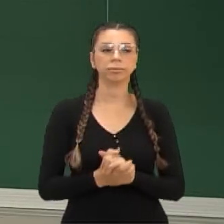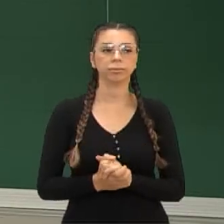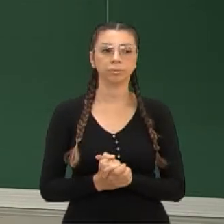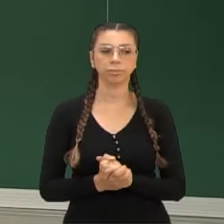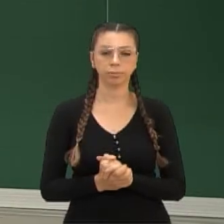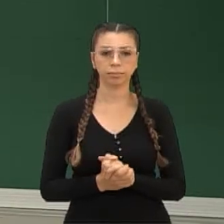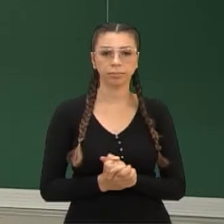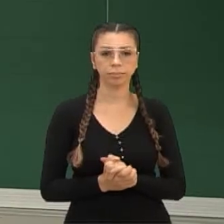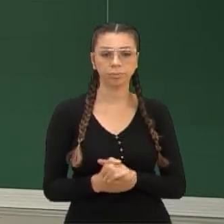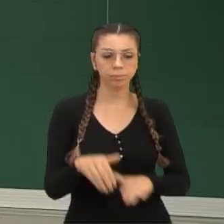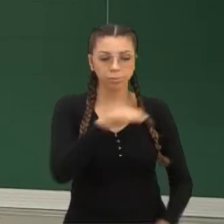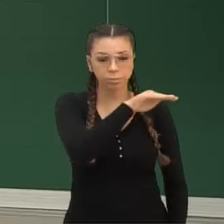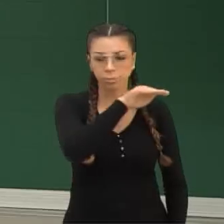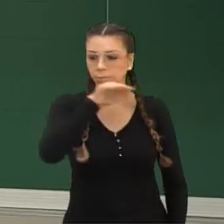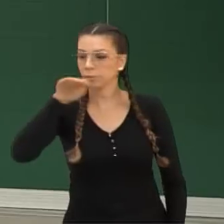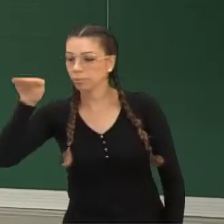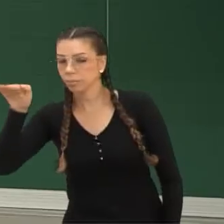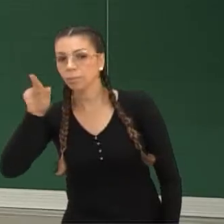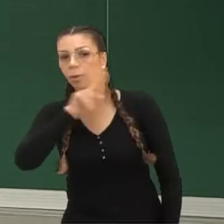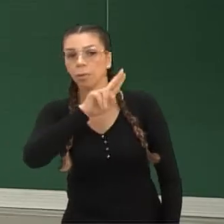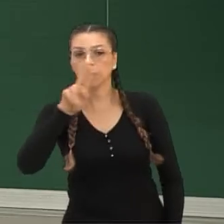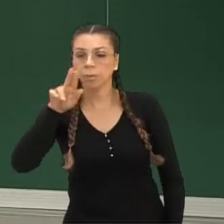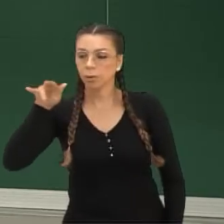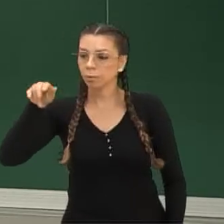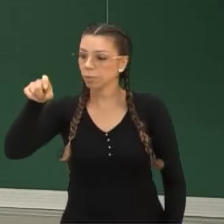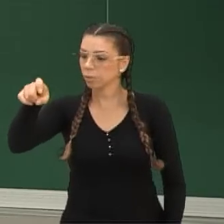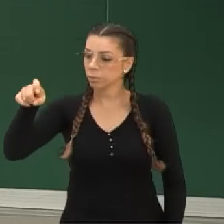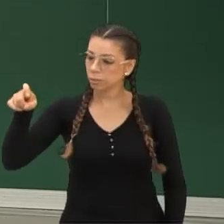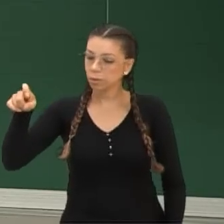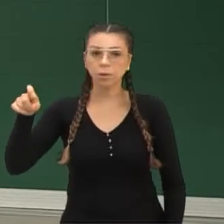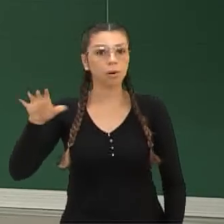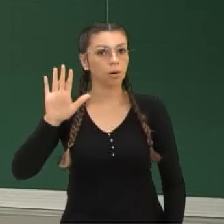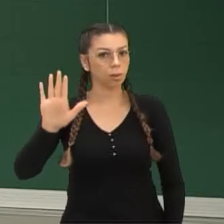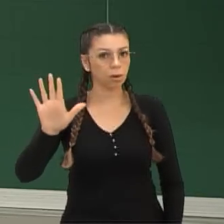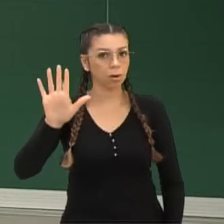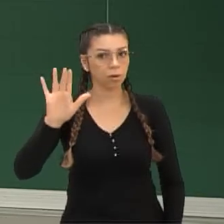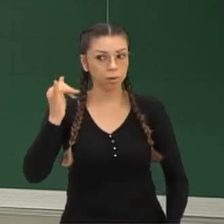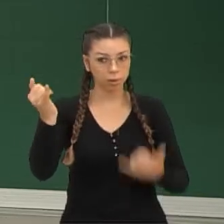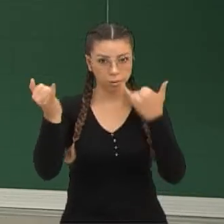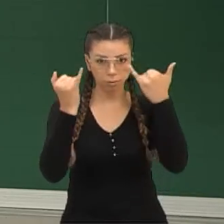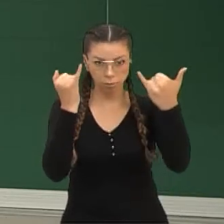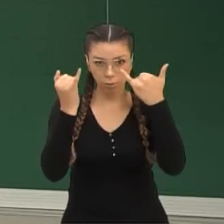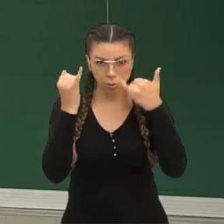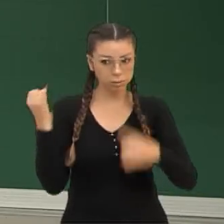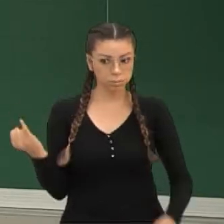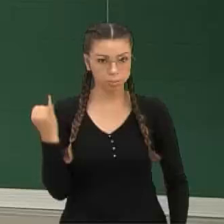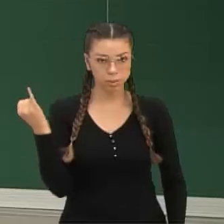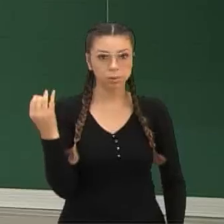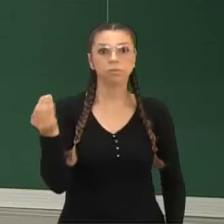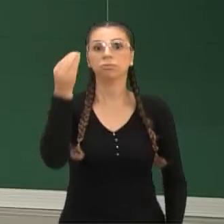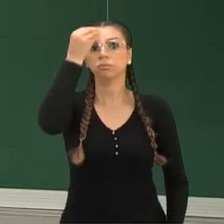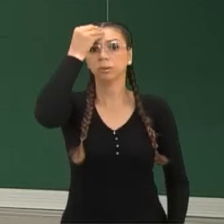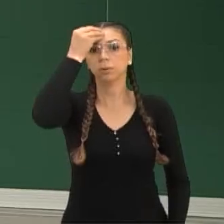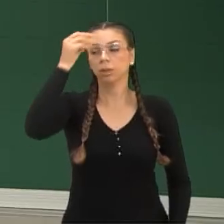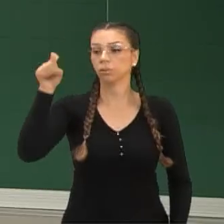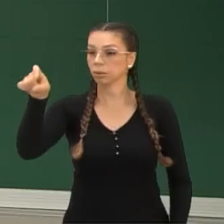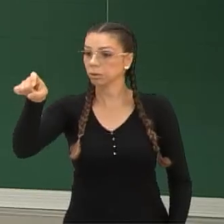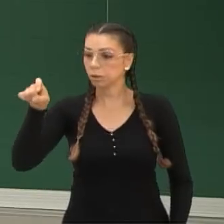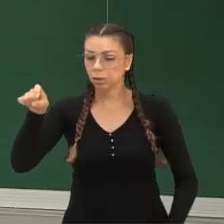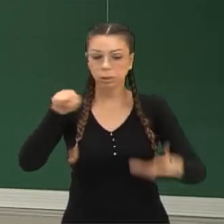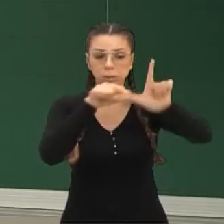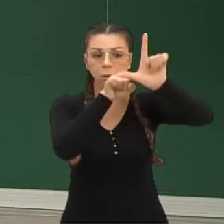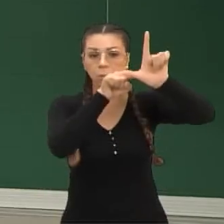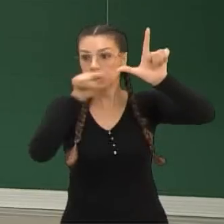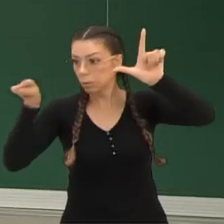eixo horizontal normalmente é chamado de eixo X. Guardem essa informação aí. E o eixo vertical é chamado